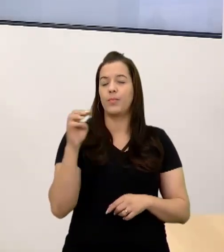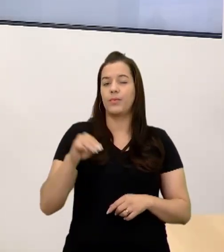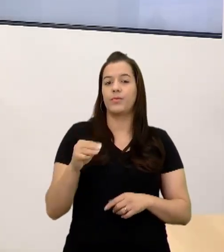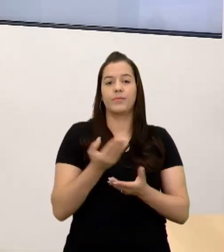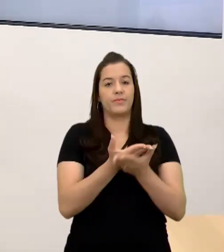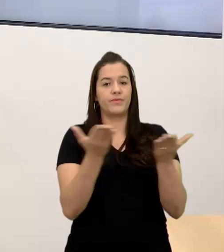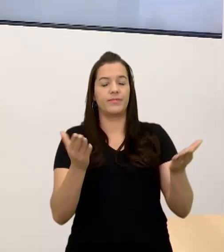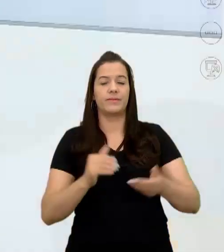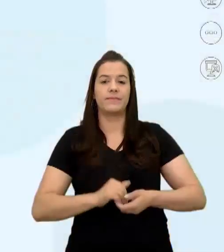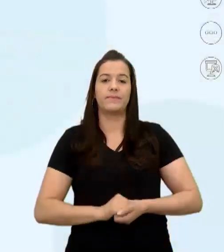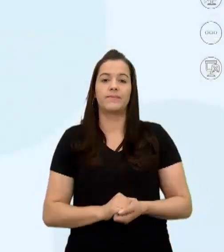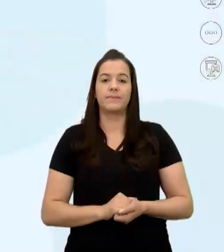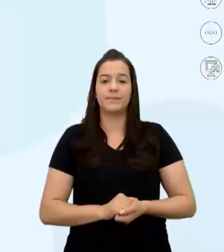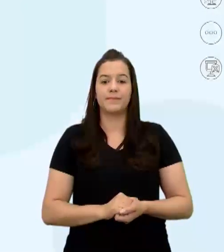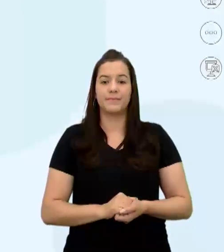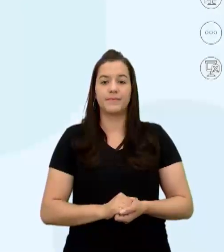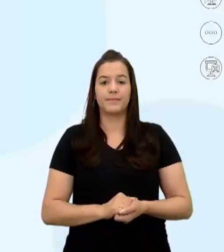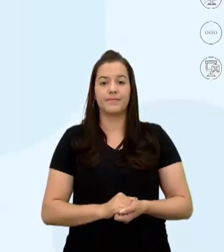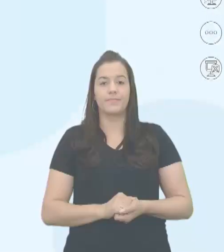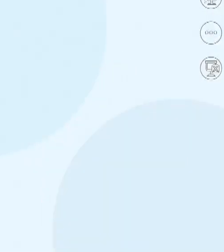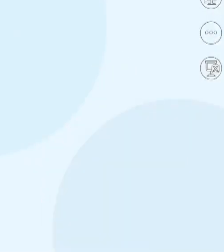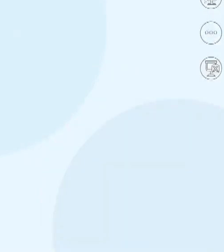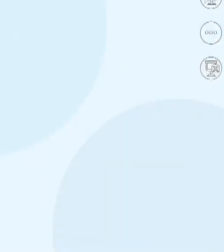para você, bom trabalho.